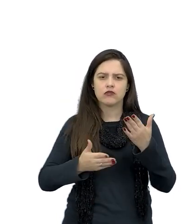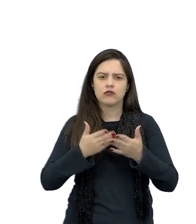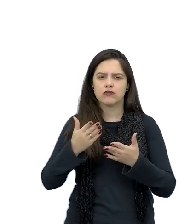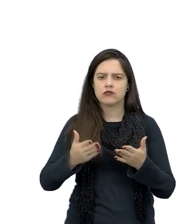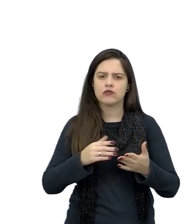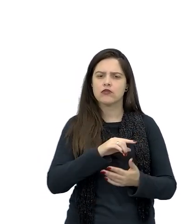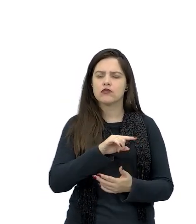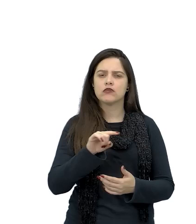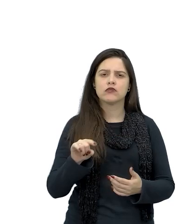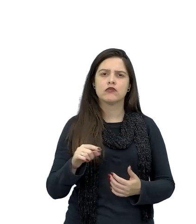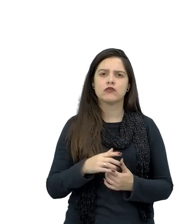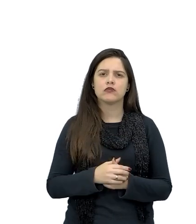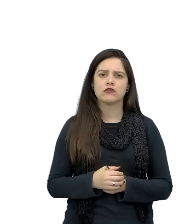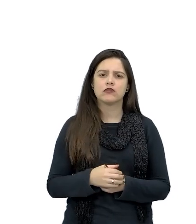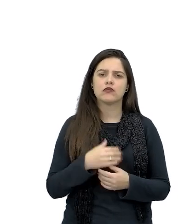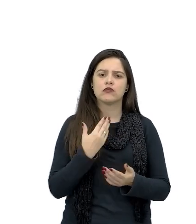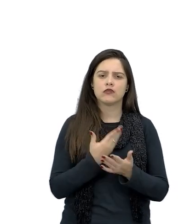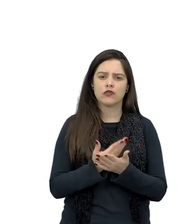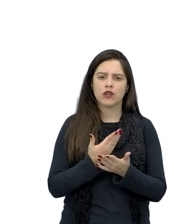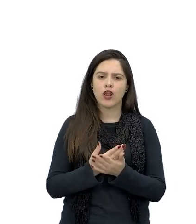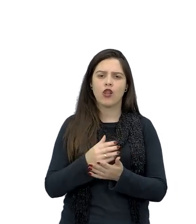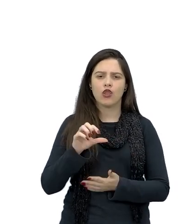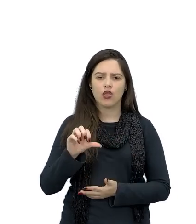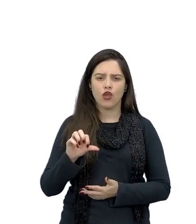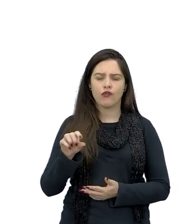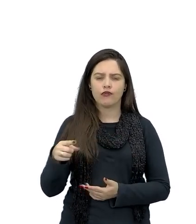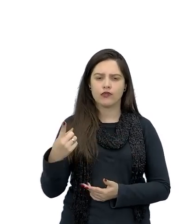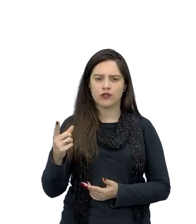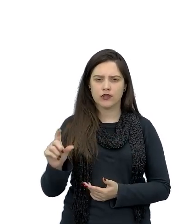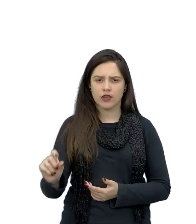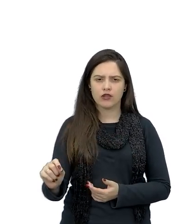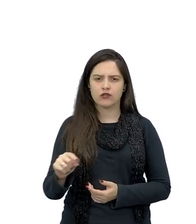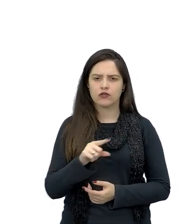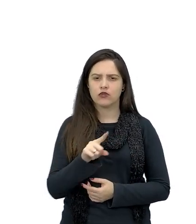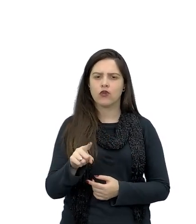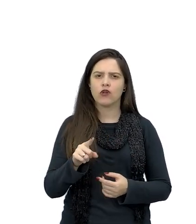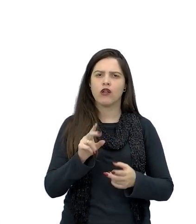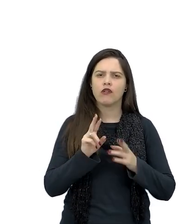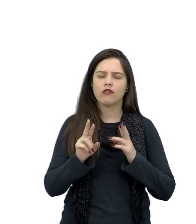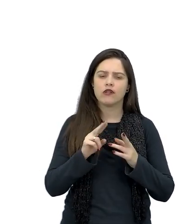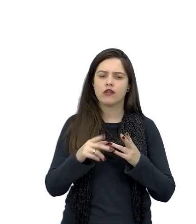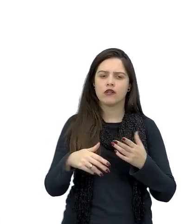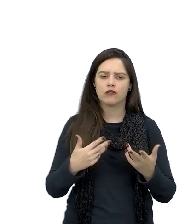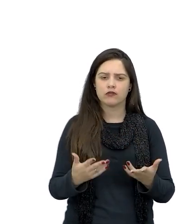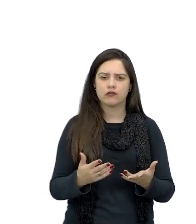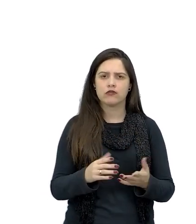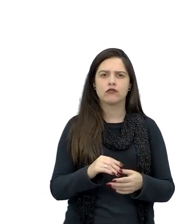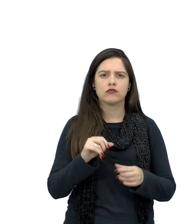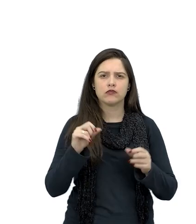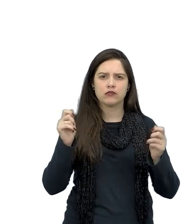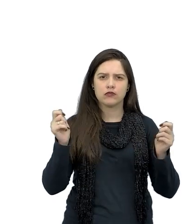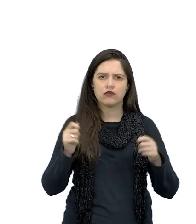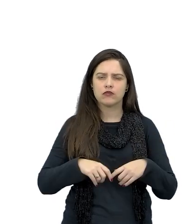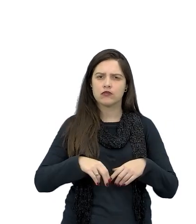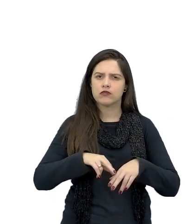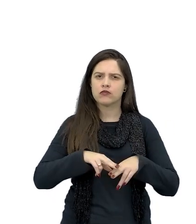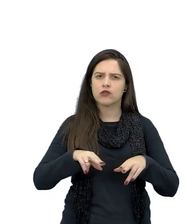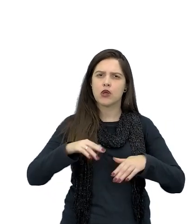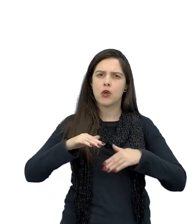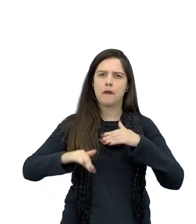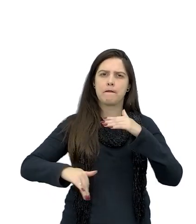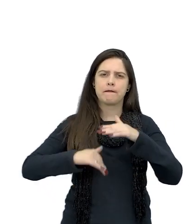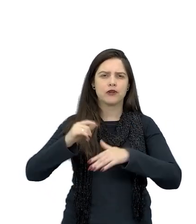vocês dessas aulas 9 e 10? Qual a relação entre elas? Olha, darei um tempinho aí para